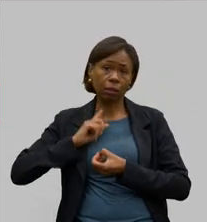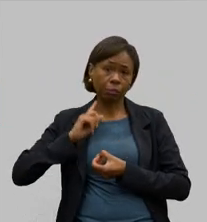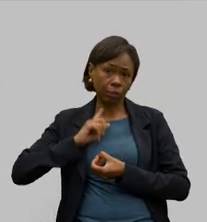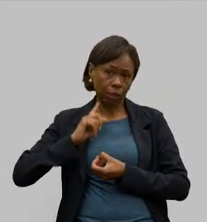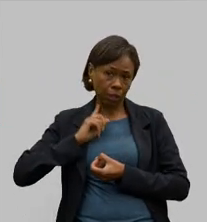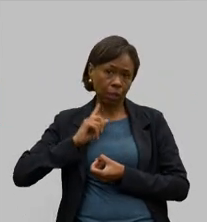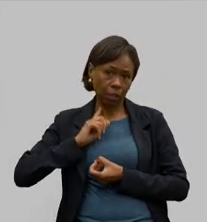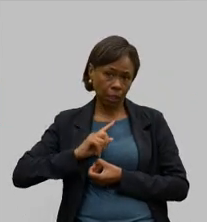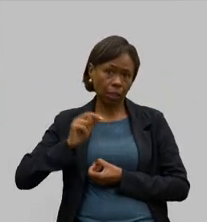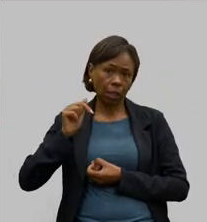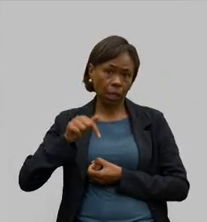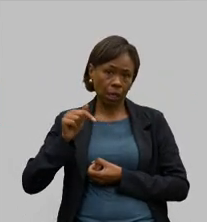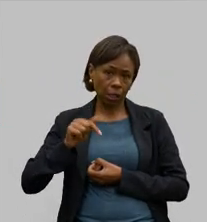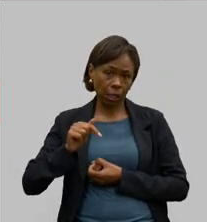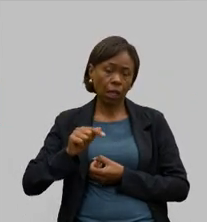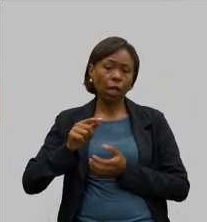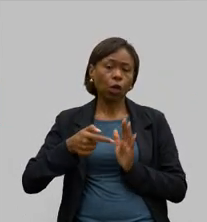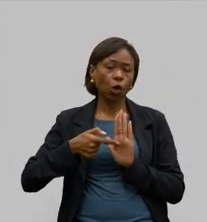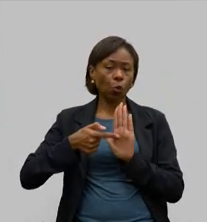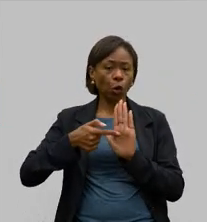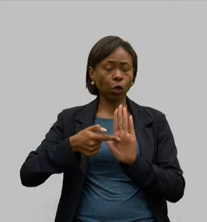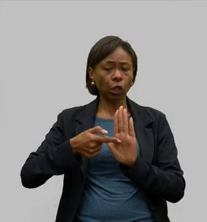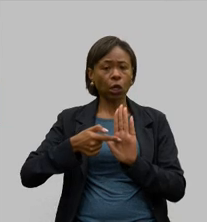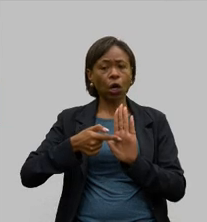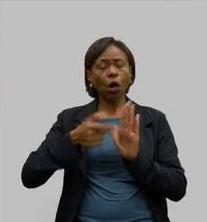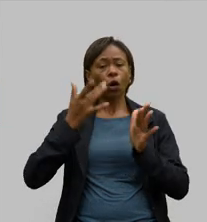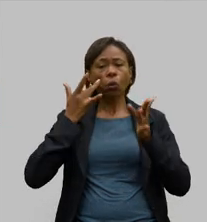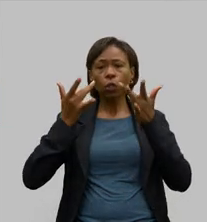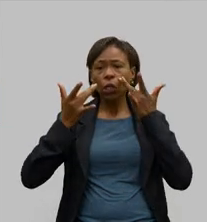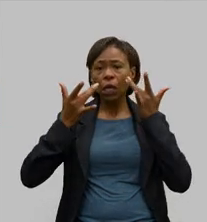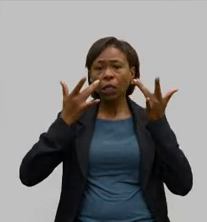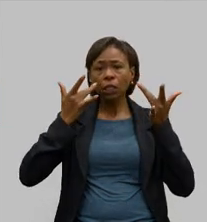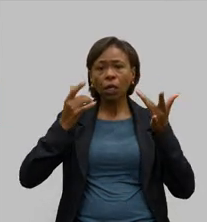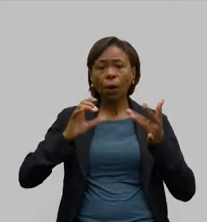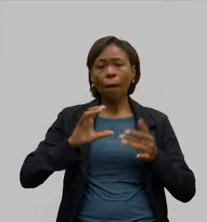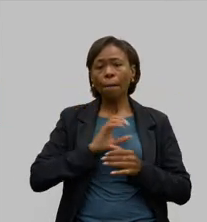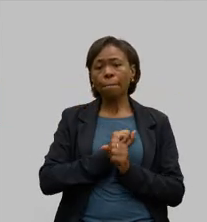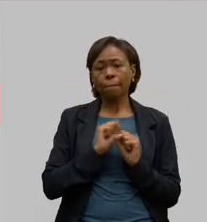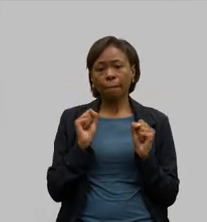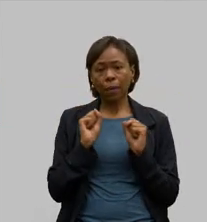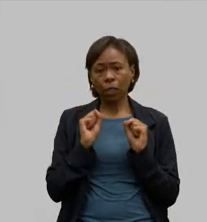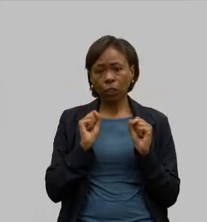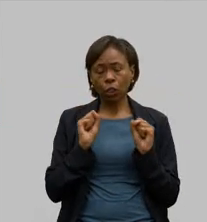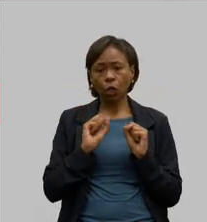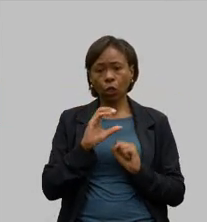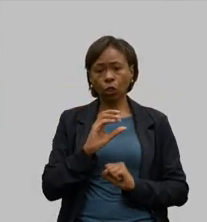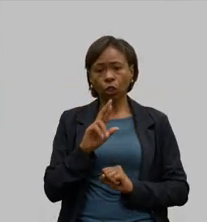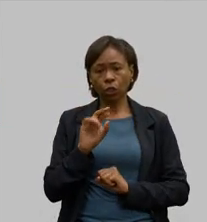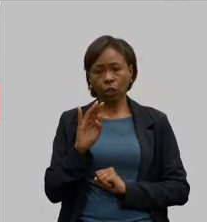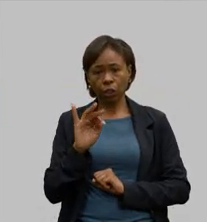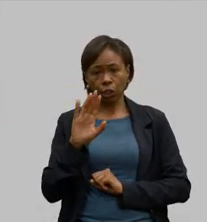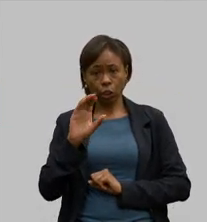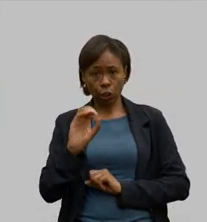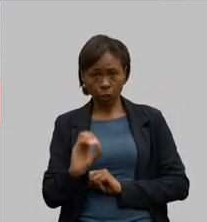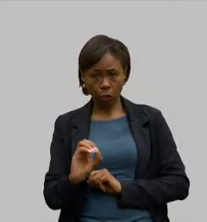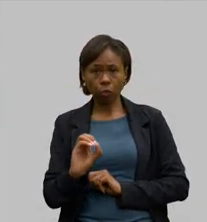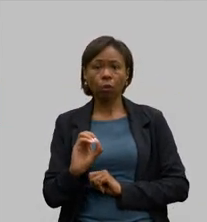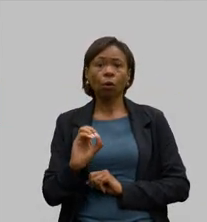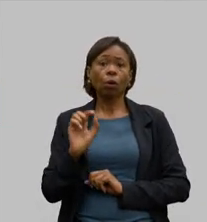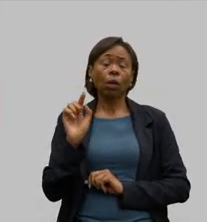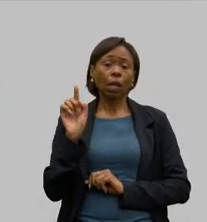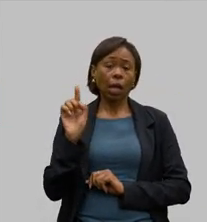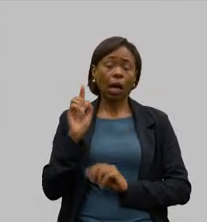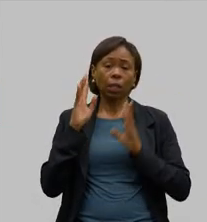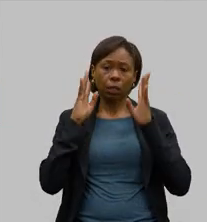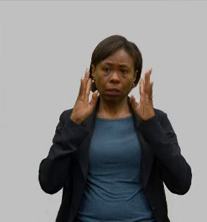antes acontecer na praça da estação nós passamos vamos paraa Praça da Liberdade porque a praça da estação não havia muitos anos que não fazia mas nós